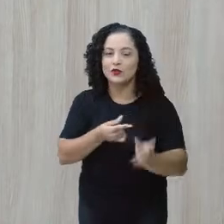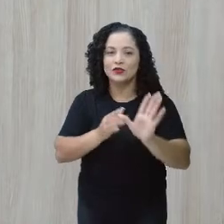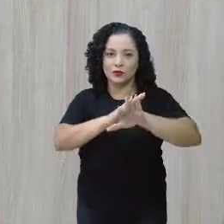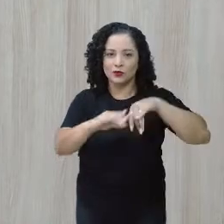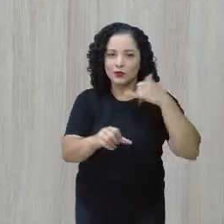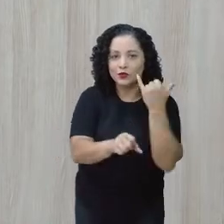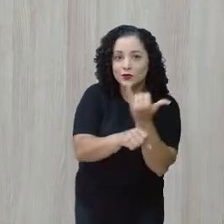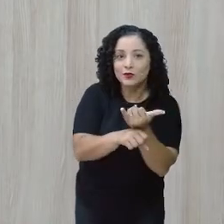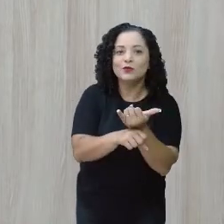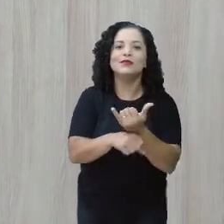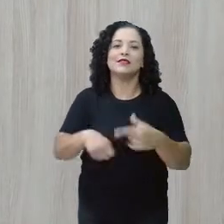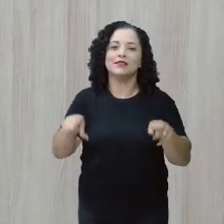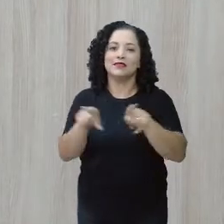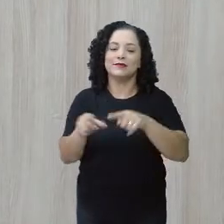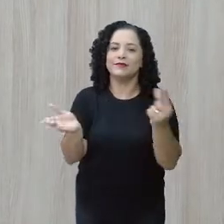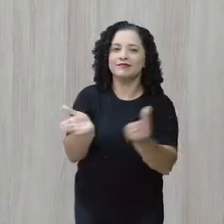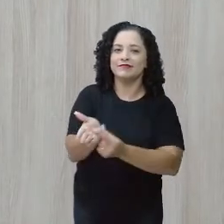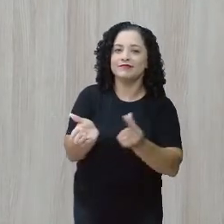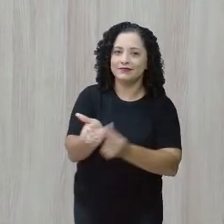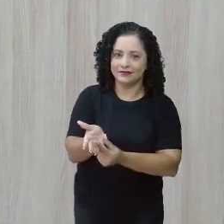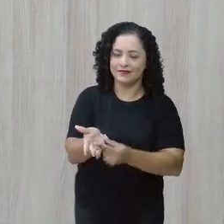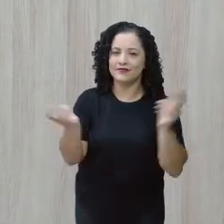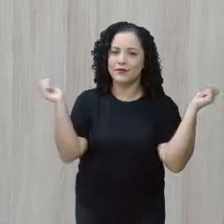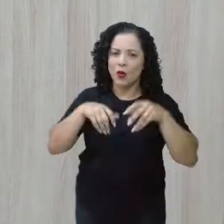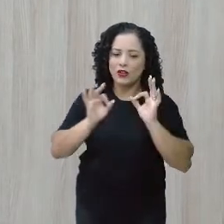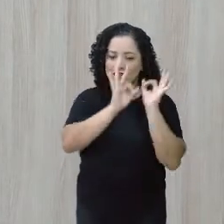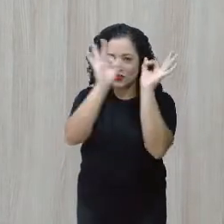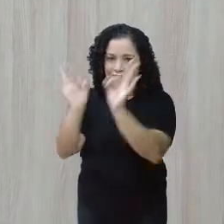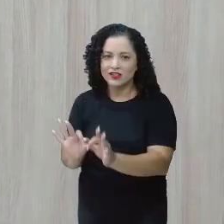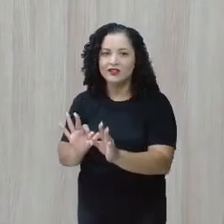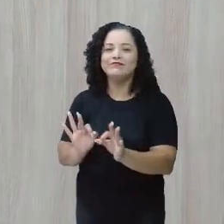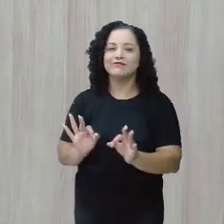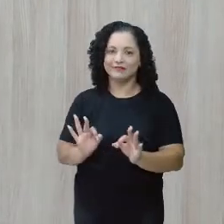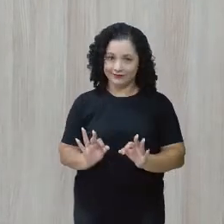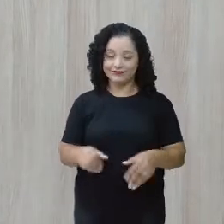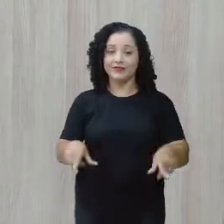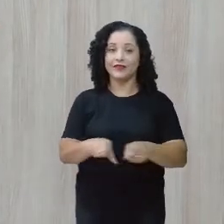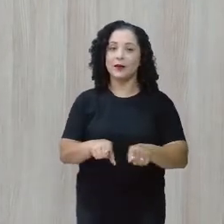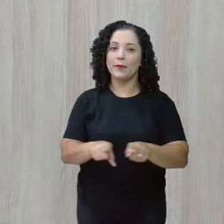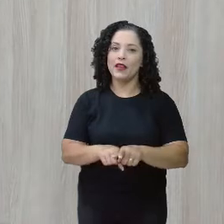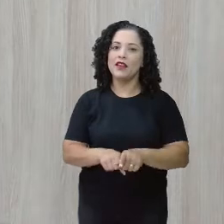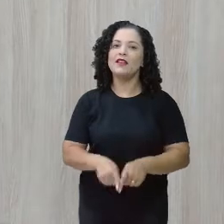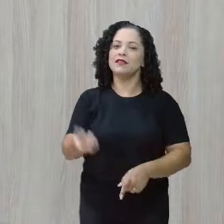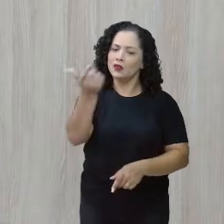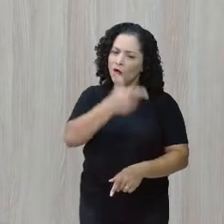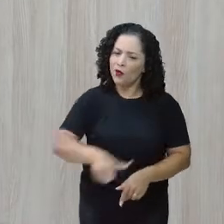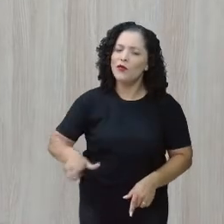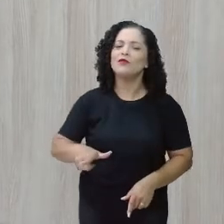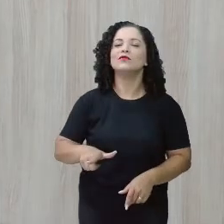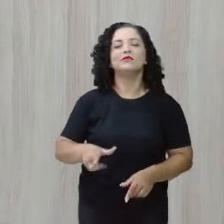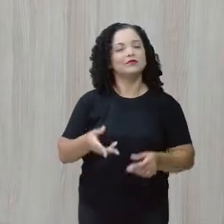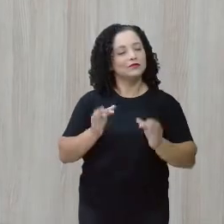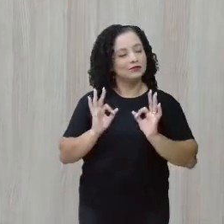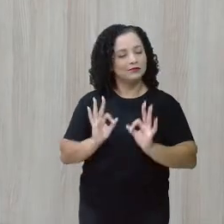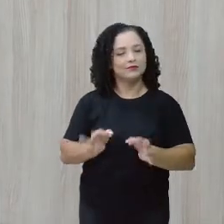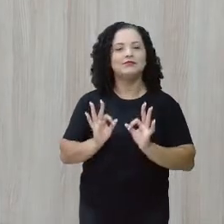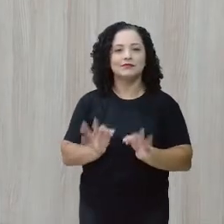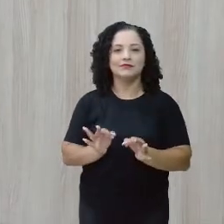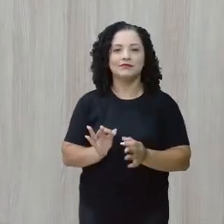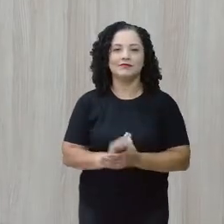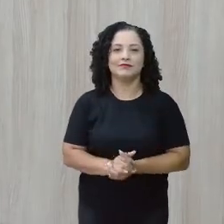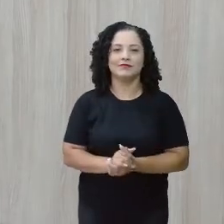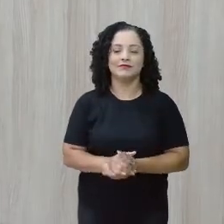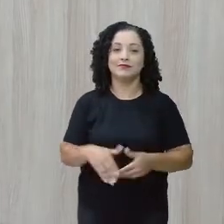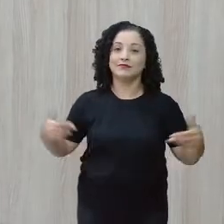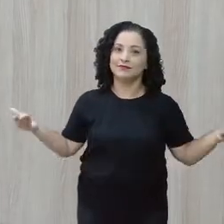na questão aí do YouTube. Você vai poder assistir essa aula depois. E também, se quiser, rever. Não é isso? E aí nós contamos